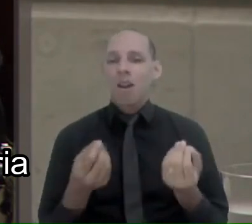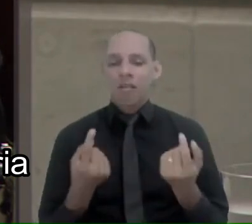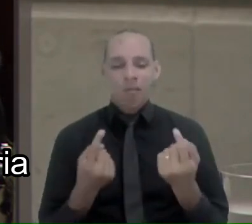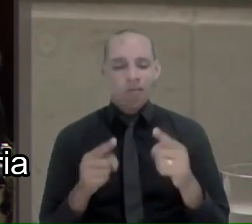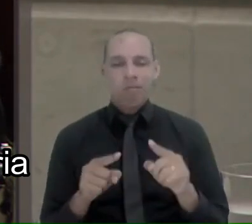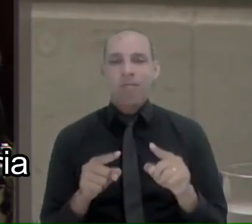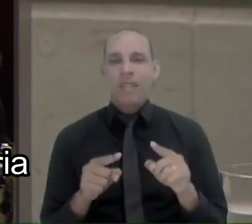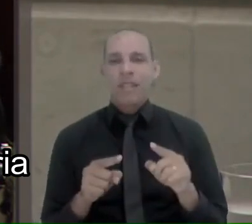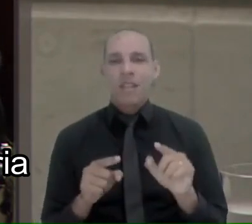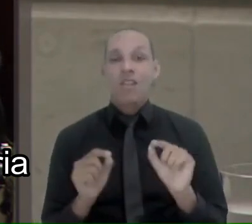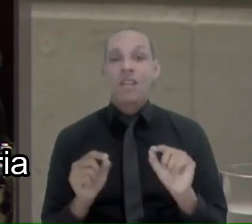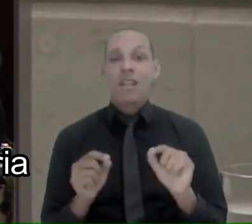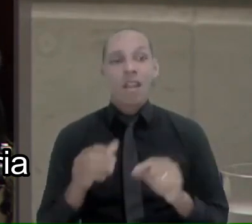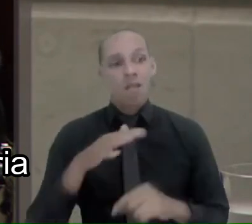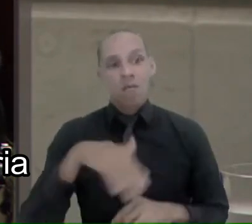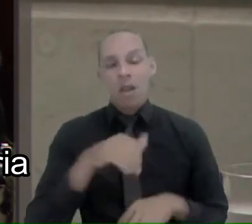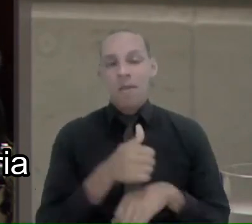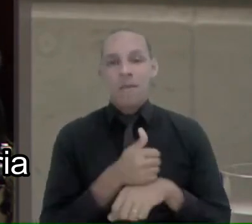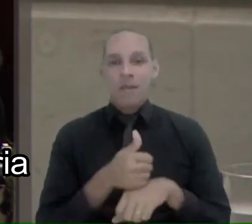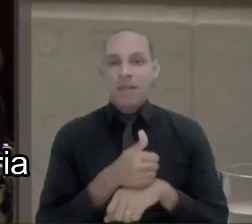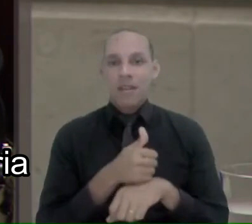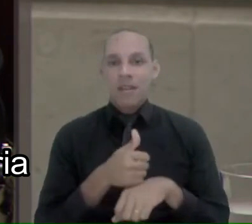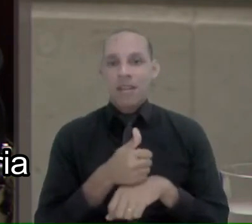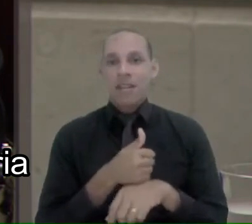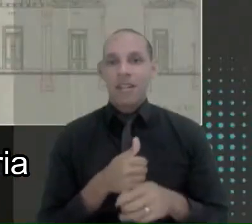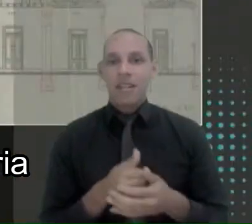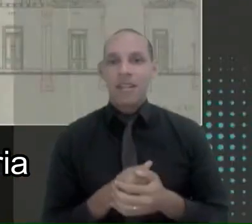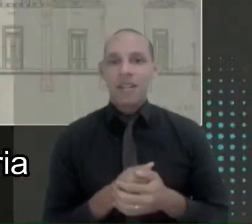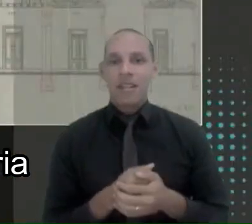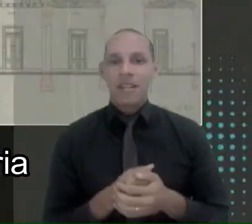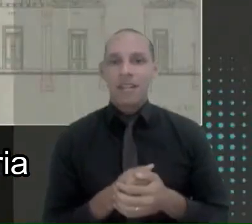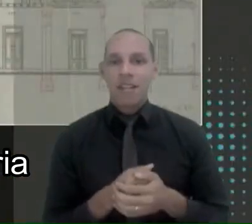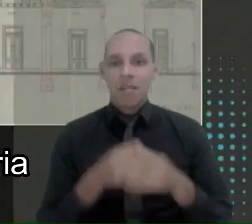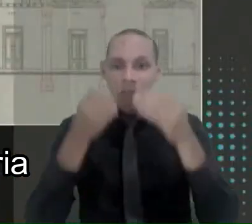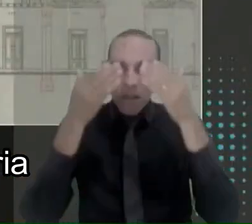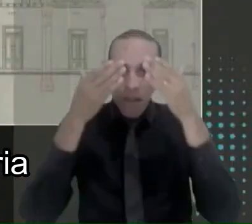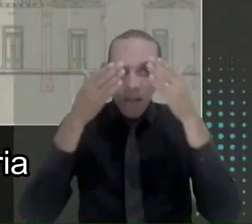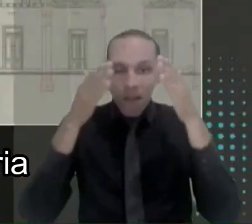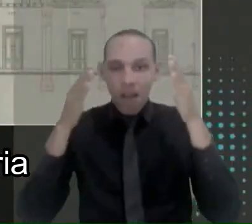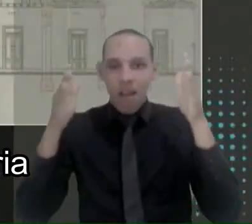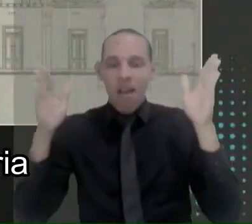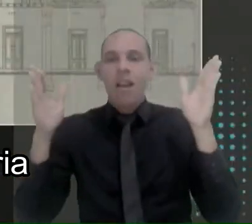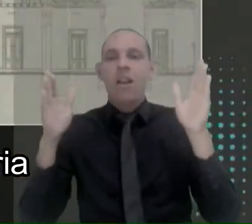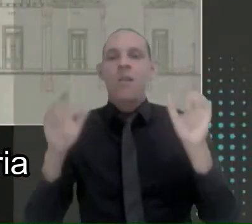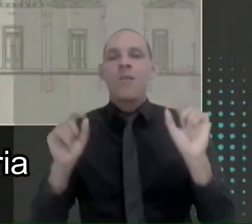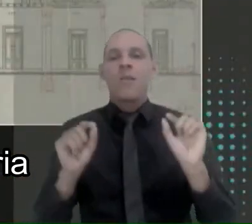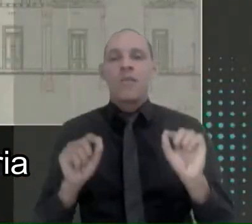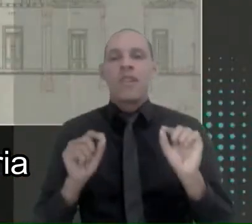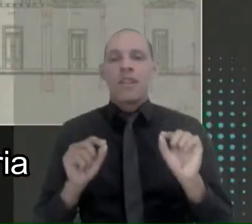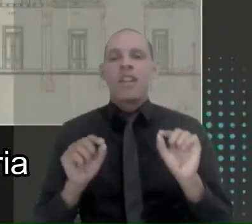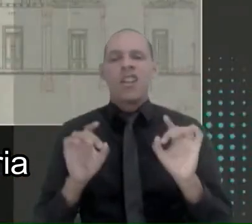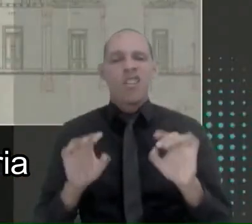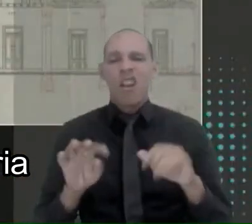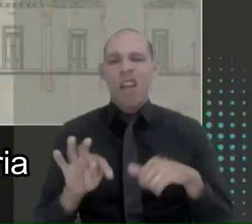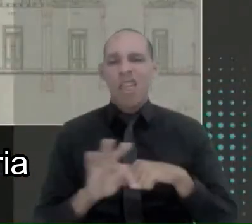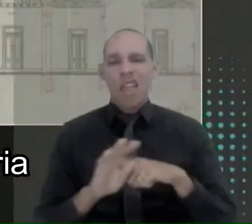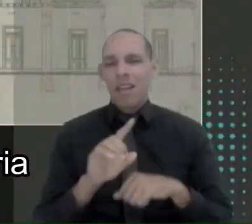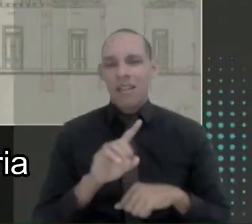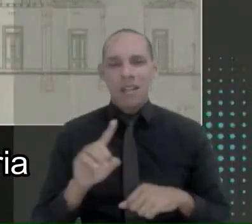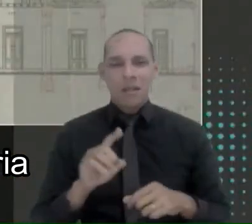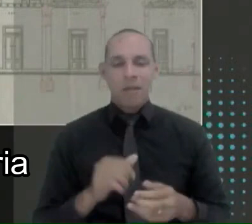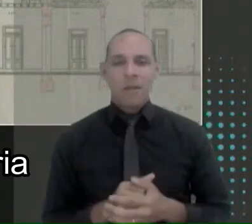que faça com os profissionais de saúde ampliem a visão para além da questão técnica, né? Se a gente